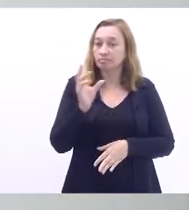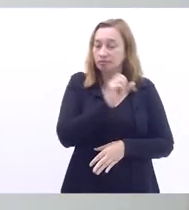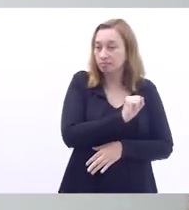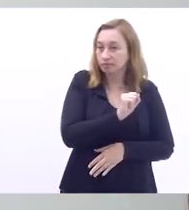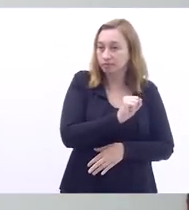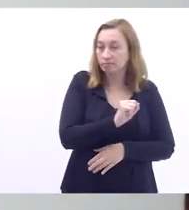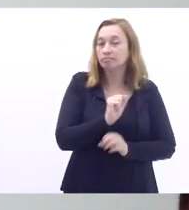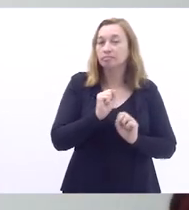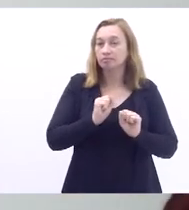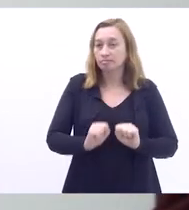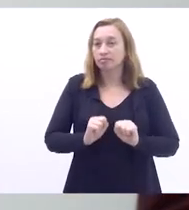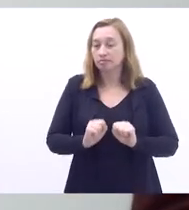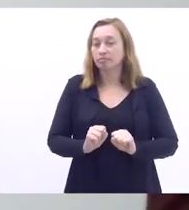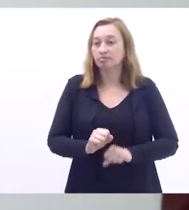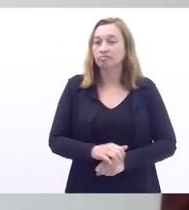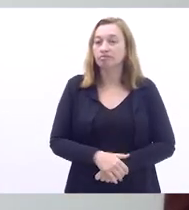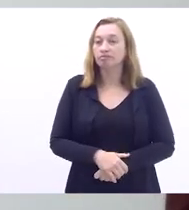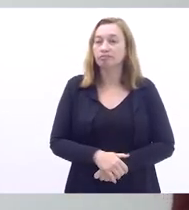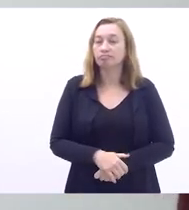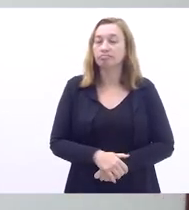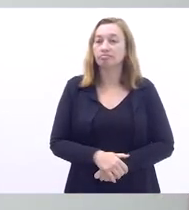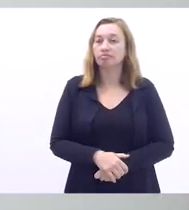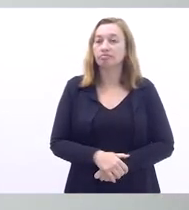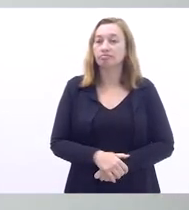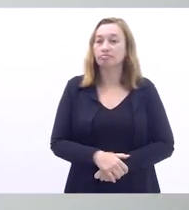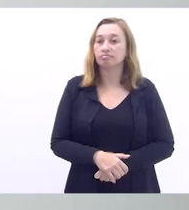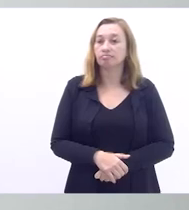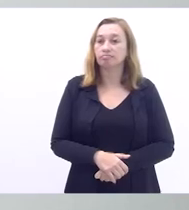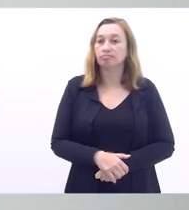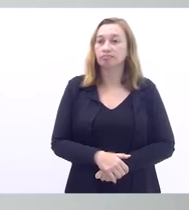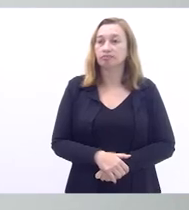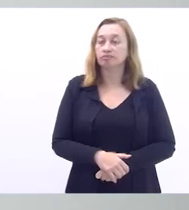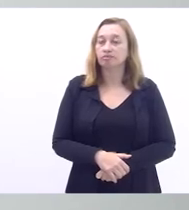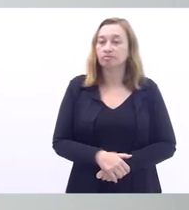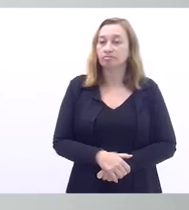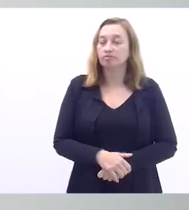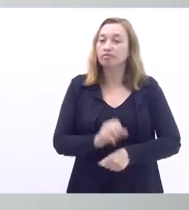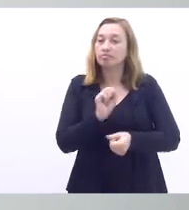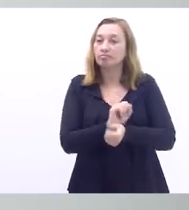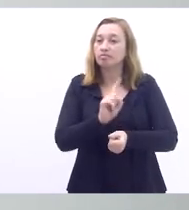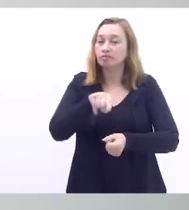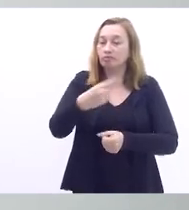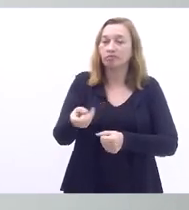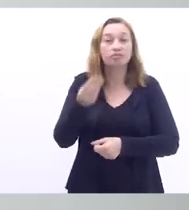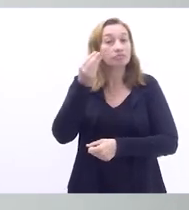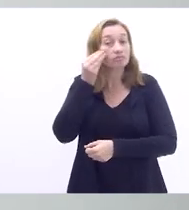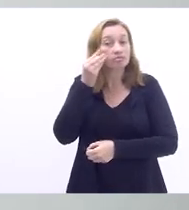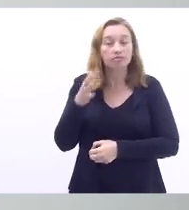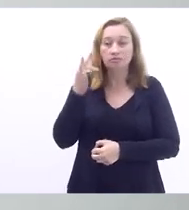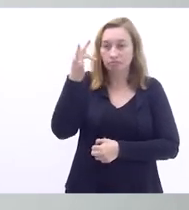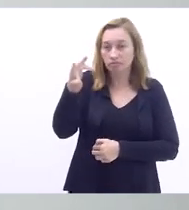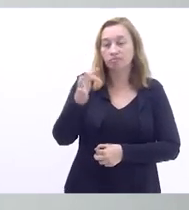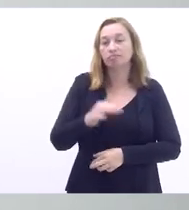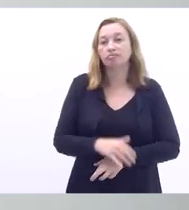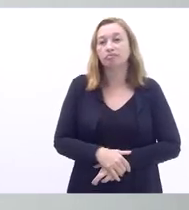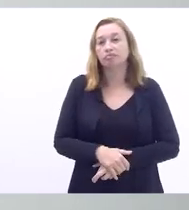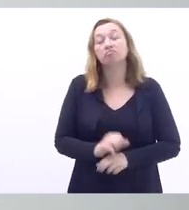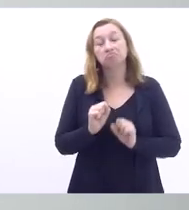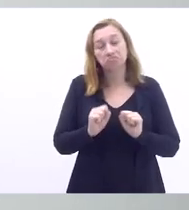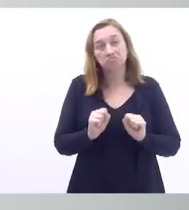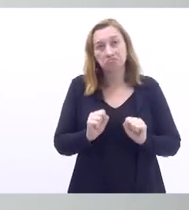breve possível né e colocado em standy by para uma outra oportunidade futuro né quem sabe